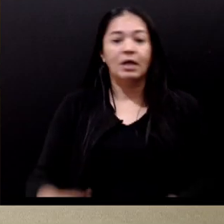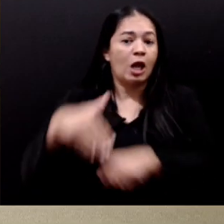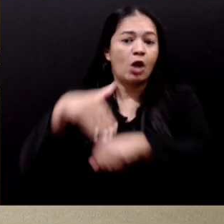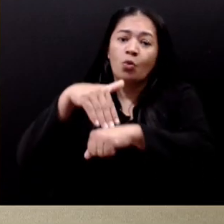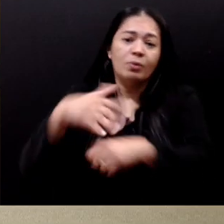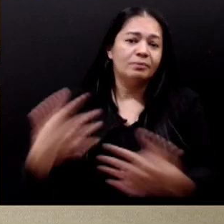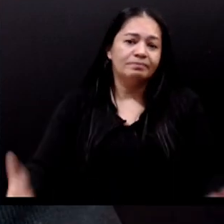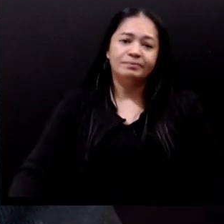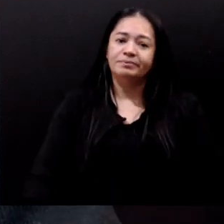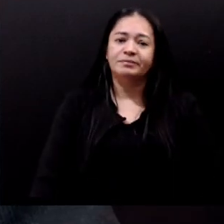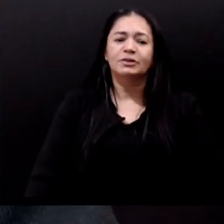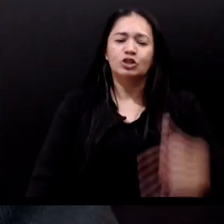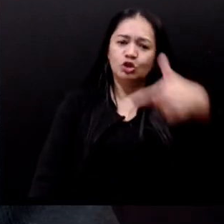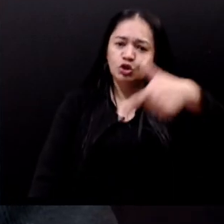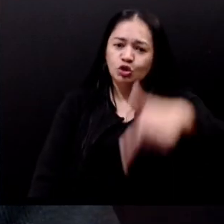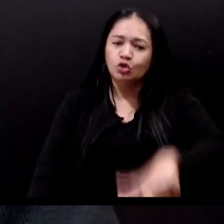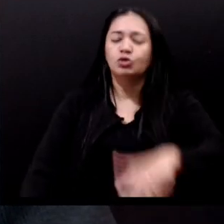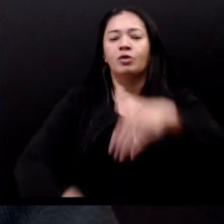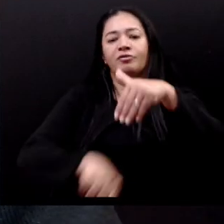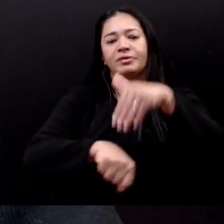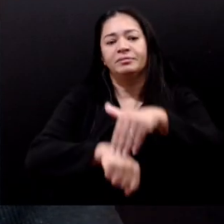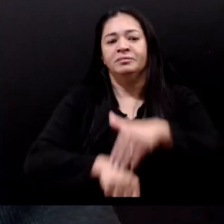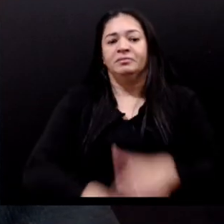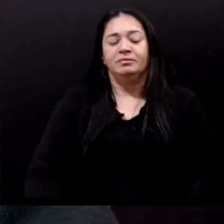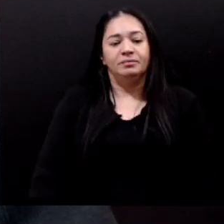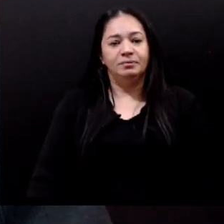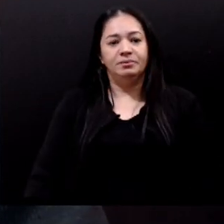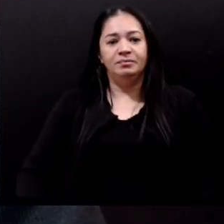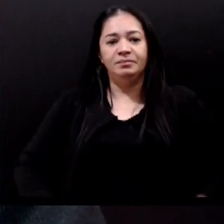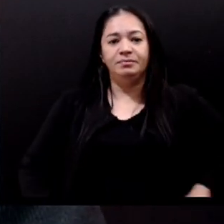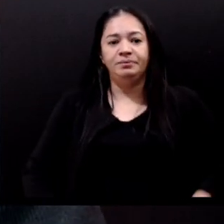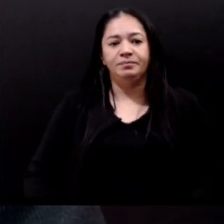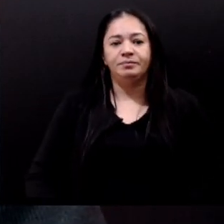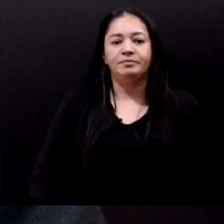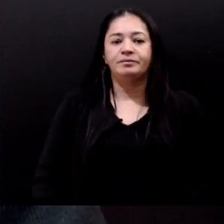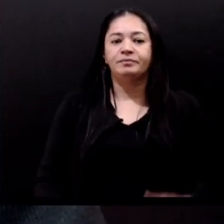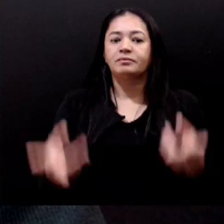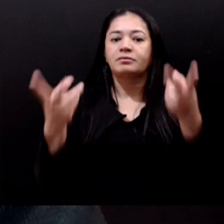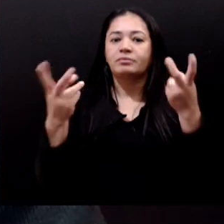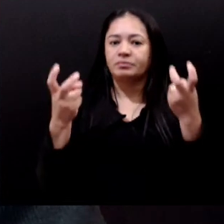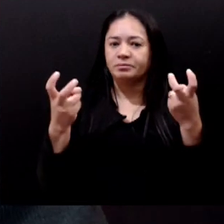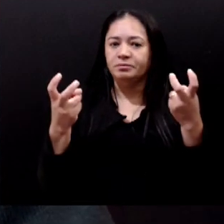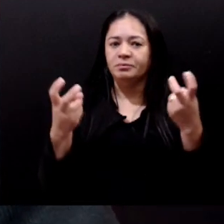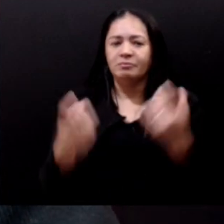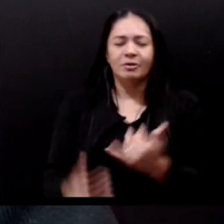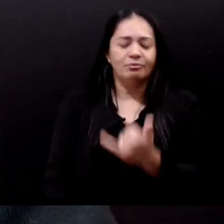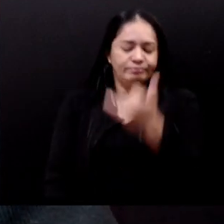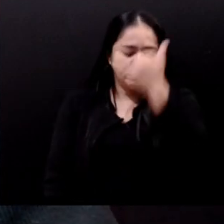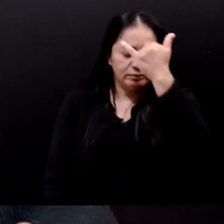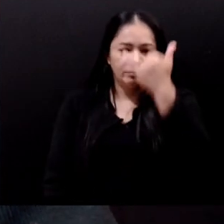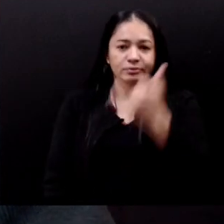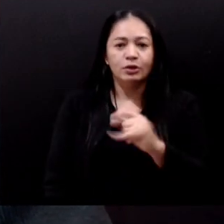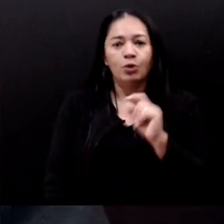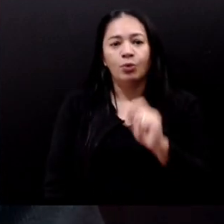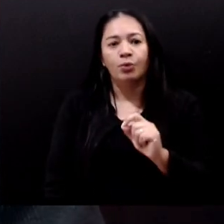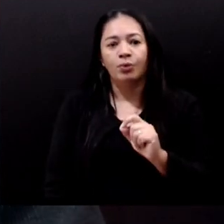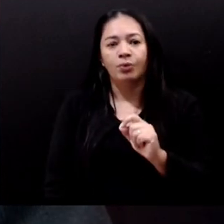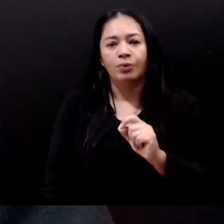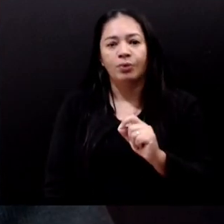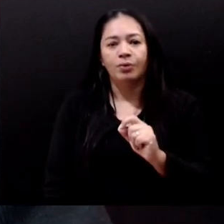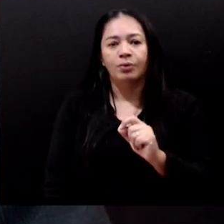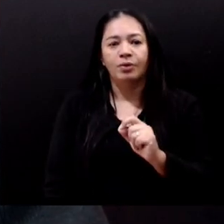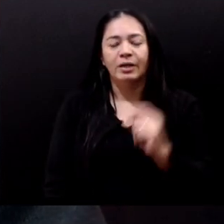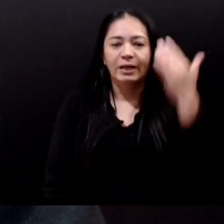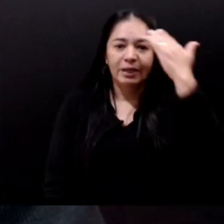Uhum. né? Perceba que essa culpa, ela gera essa frustração, Uhum, ao ponto de simplesmente entender que ela não foi capaz,